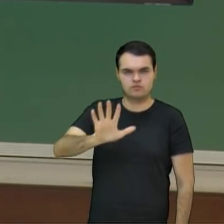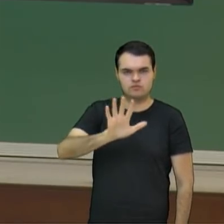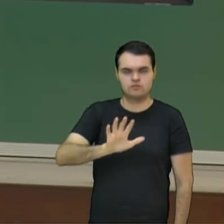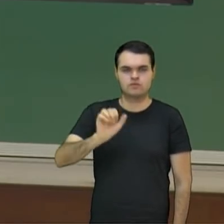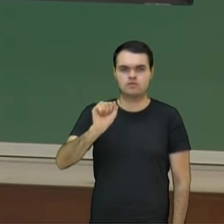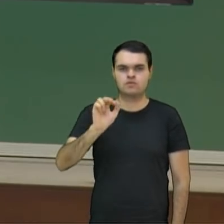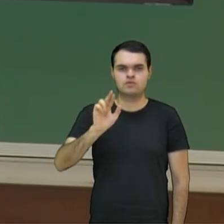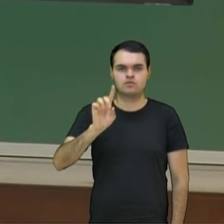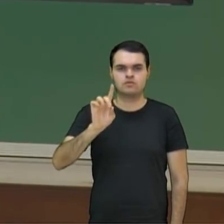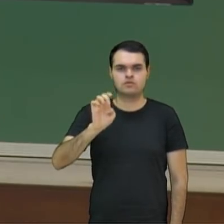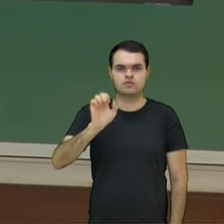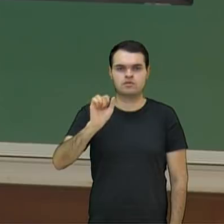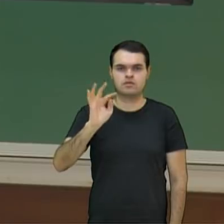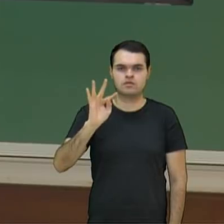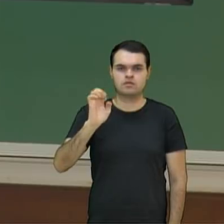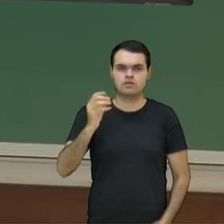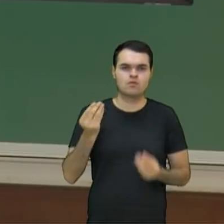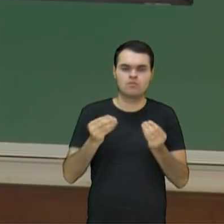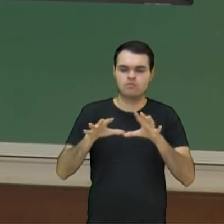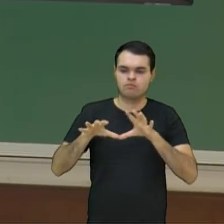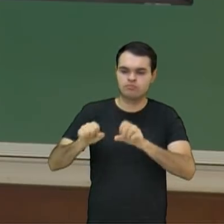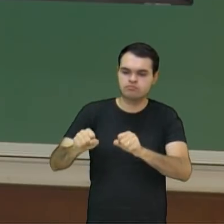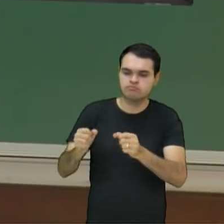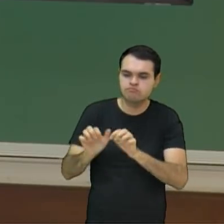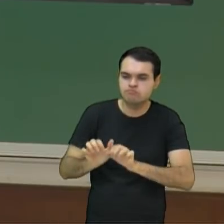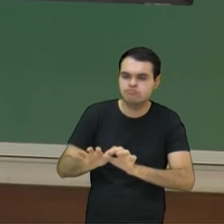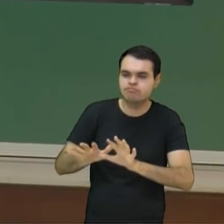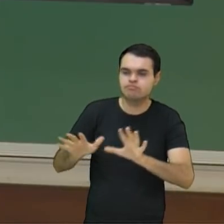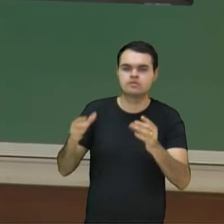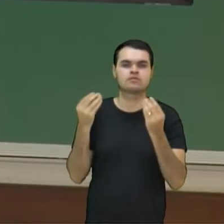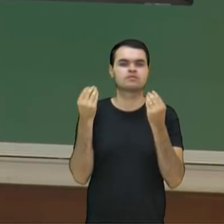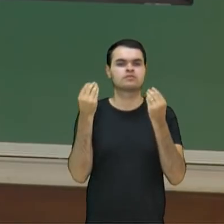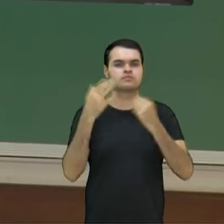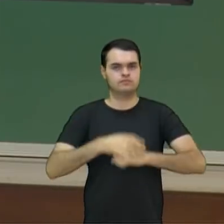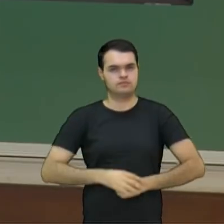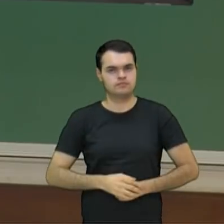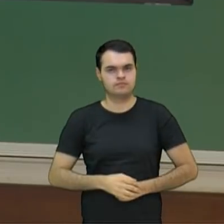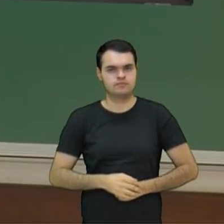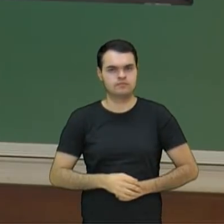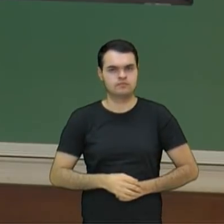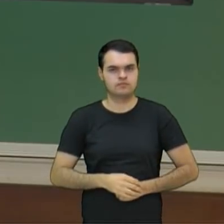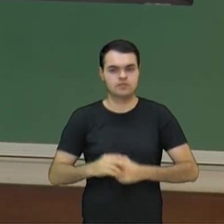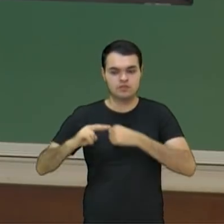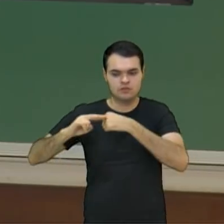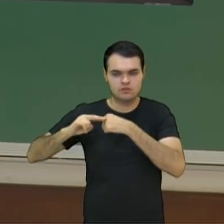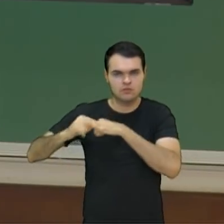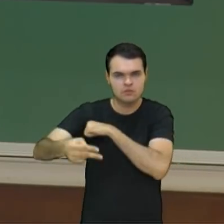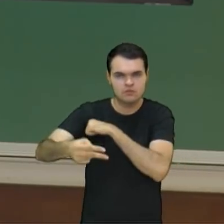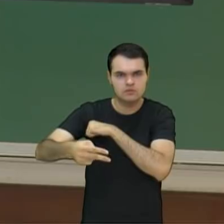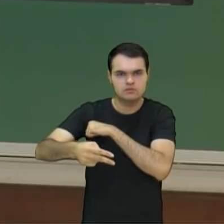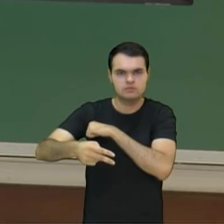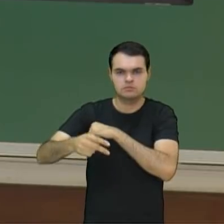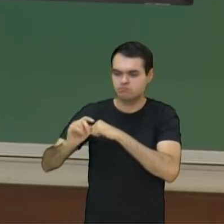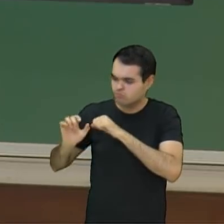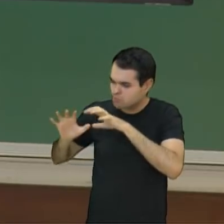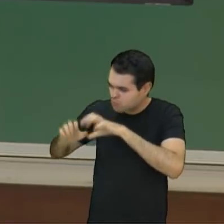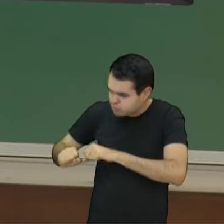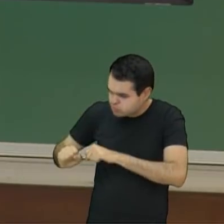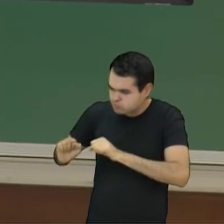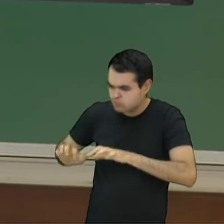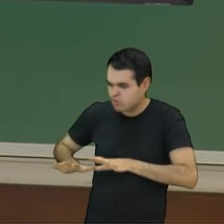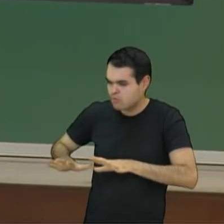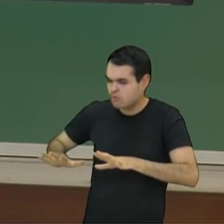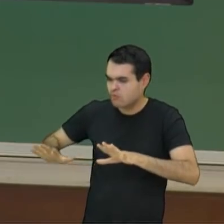deu a ocupação do sudeste? Assim como a gente já viu em outras regiões, né? E quais as consequências desse processo,